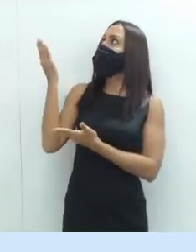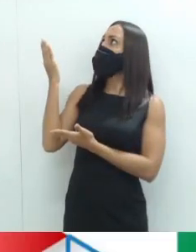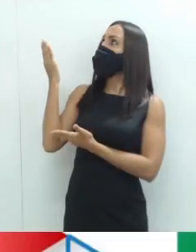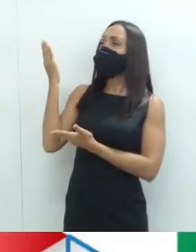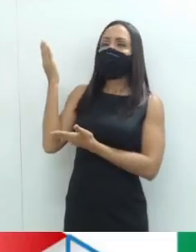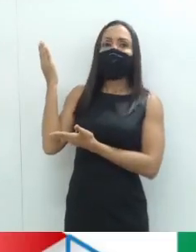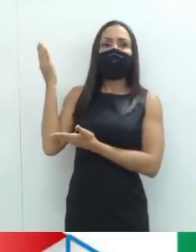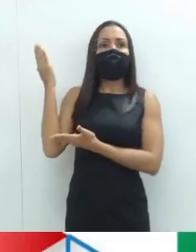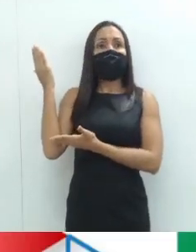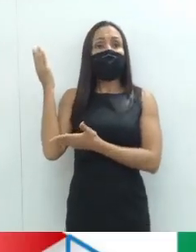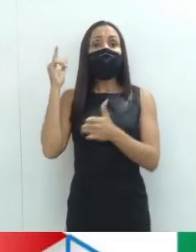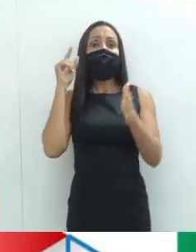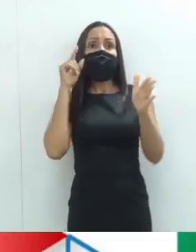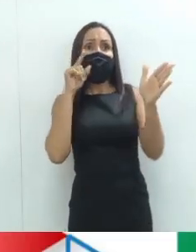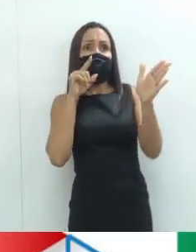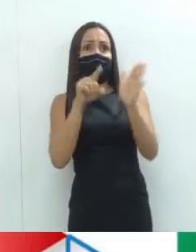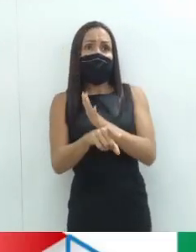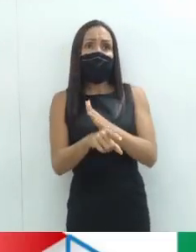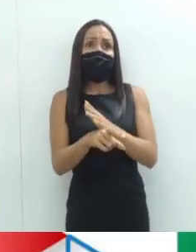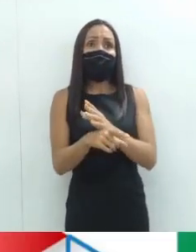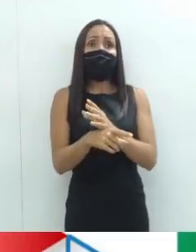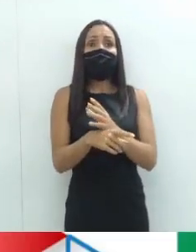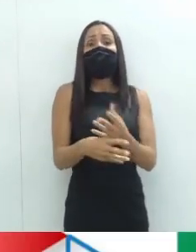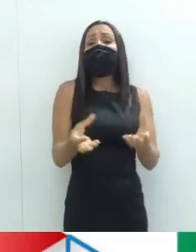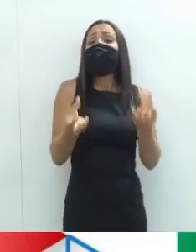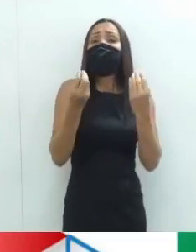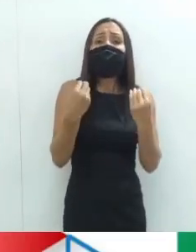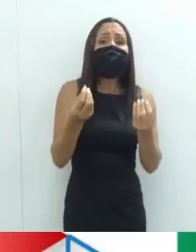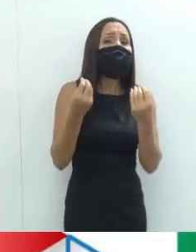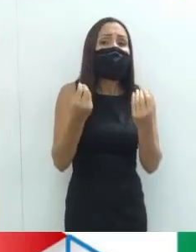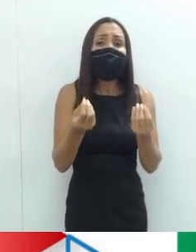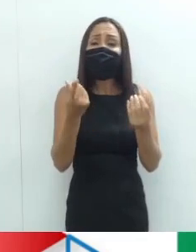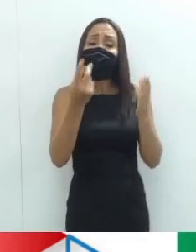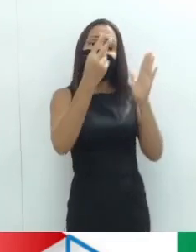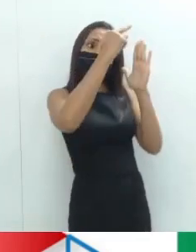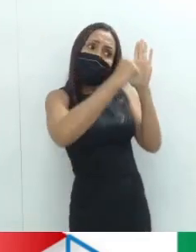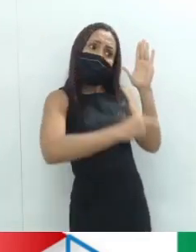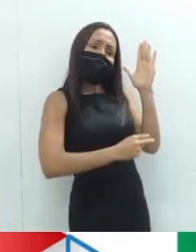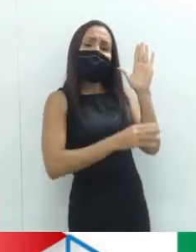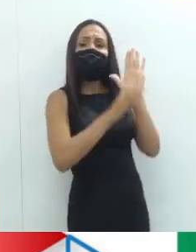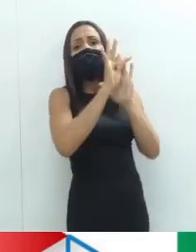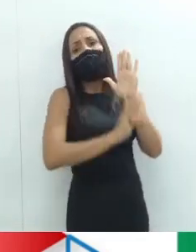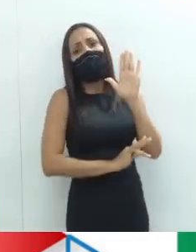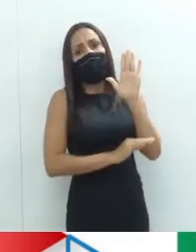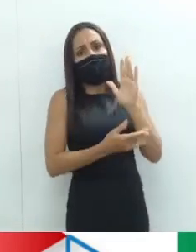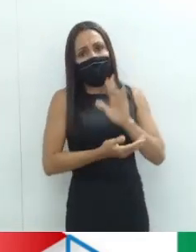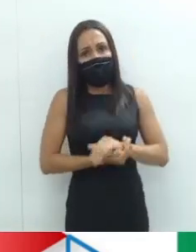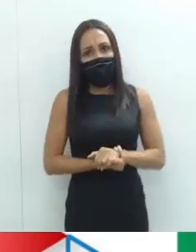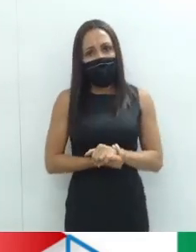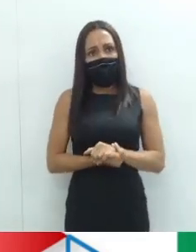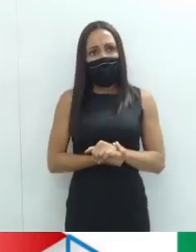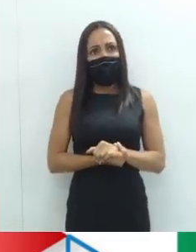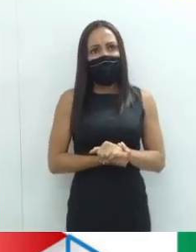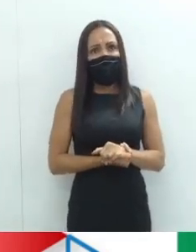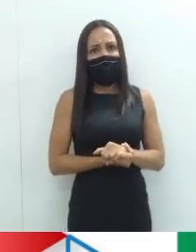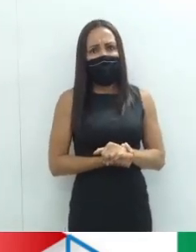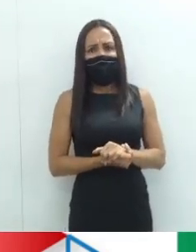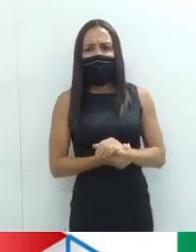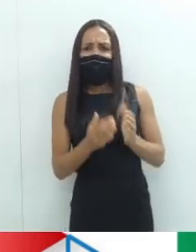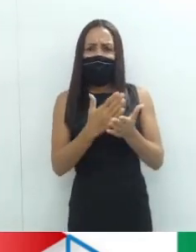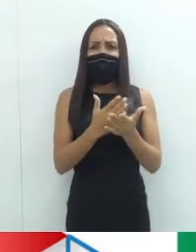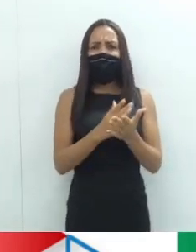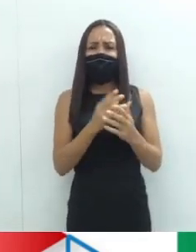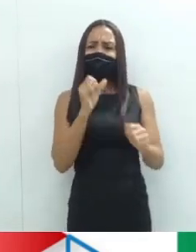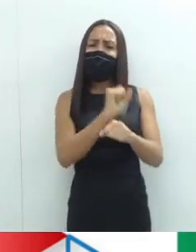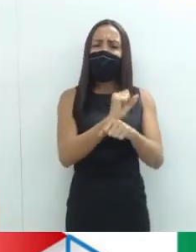tela. A pergunta é a seguinte, gente: para que lemos um texto? Alguém aqui já parou para